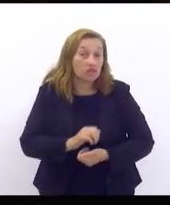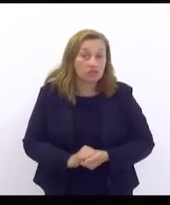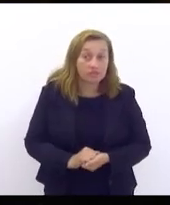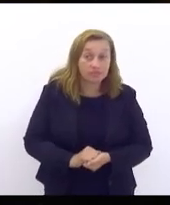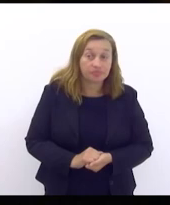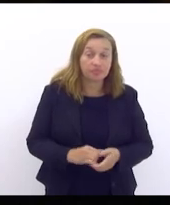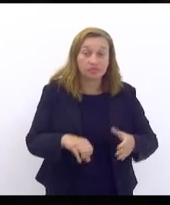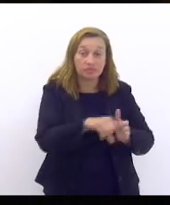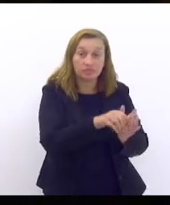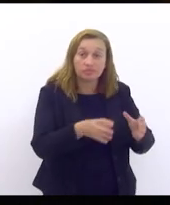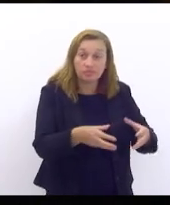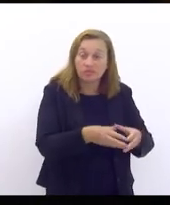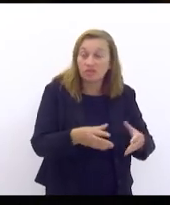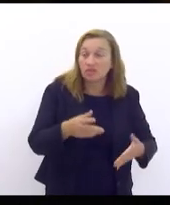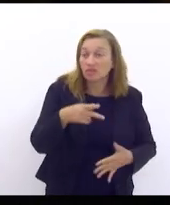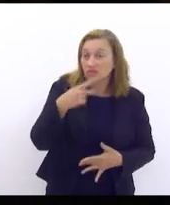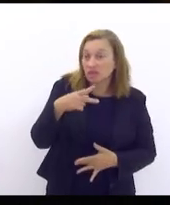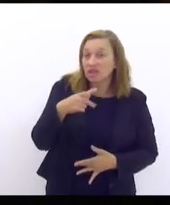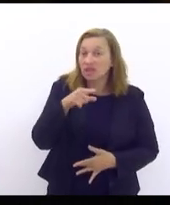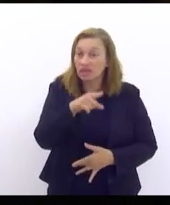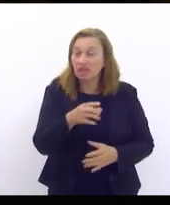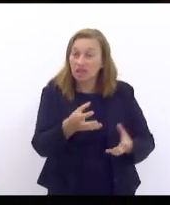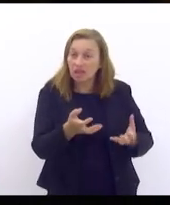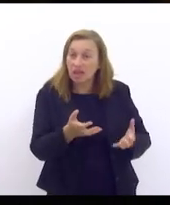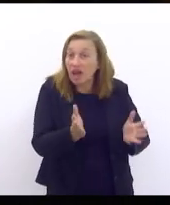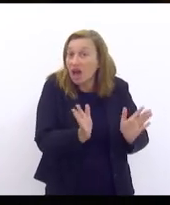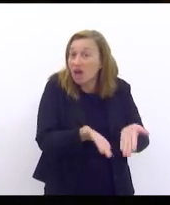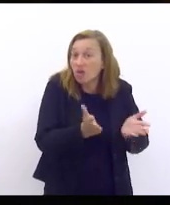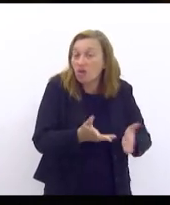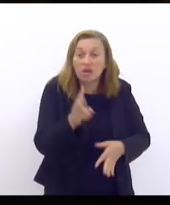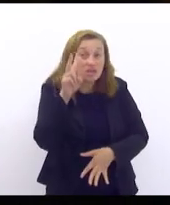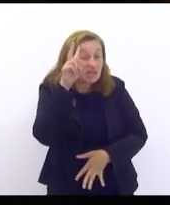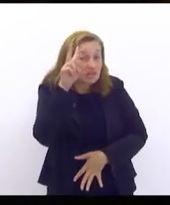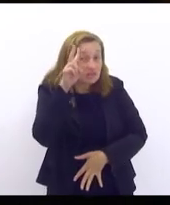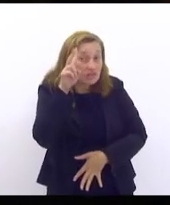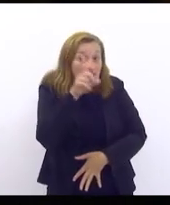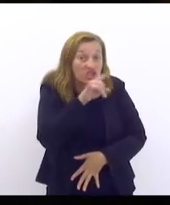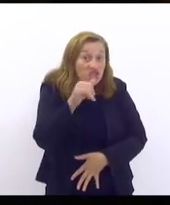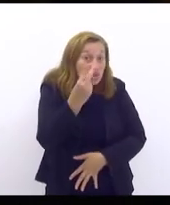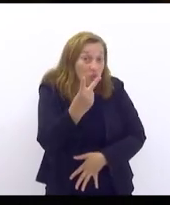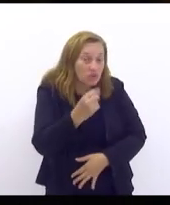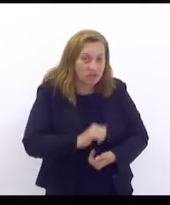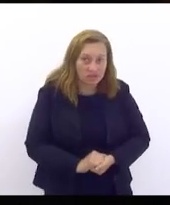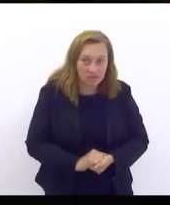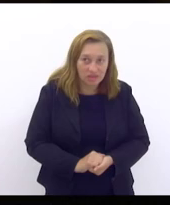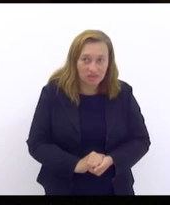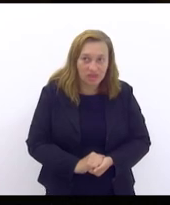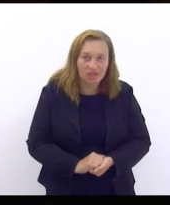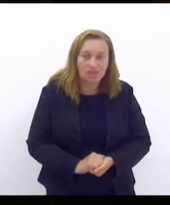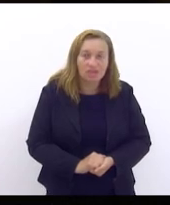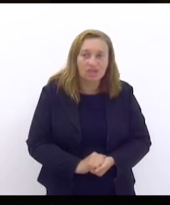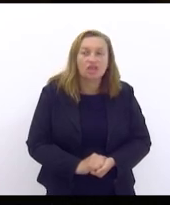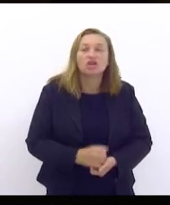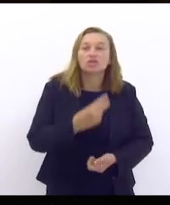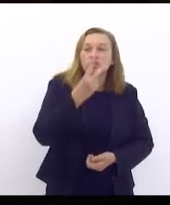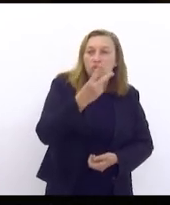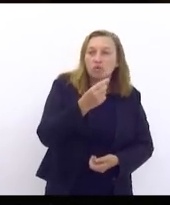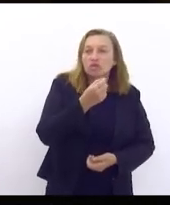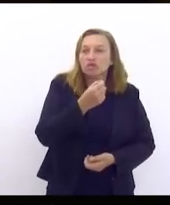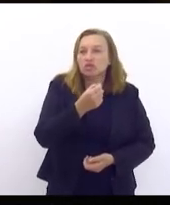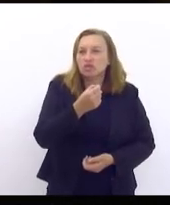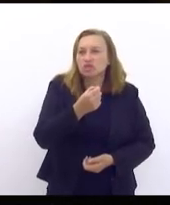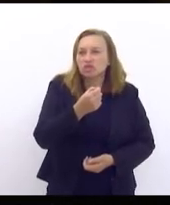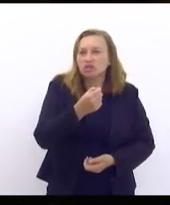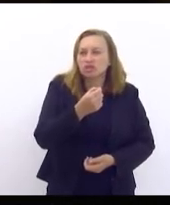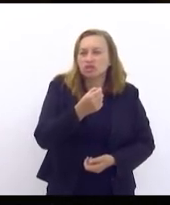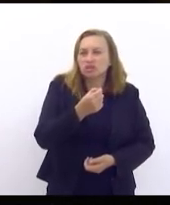estou falando, deputado Rodrigo Amorim, que ele quer licitar isso agora, segunda-feira, dia 2. Segunda-feira, 2 de setembro,